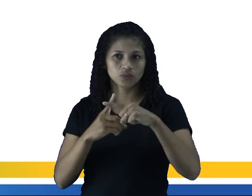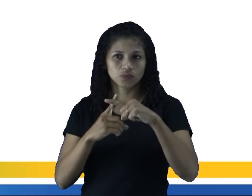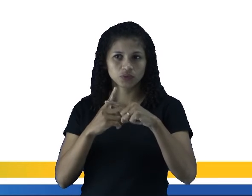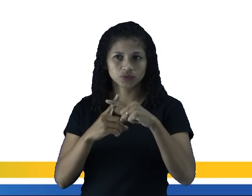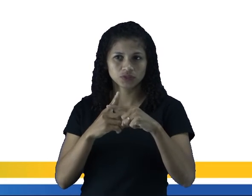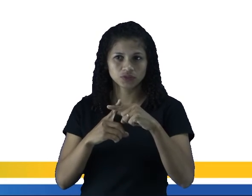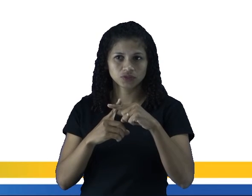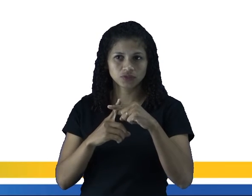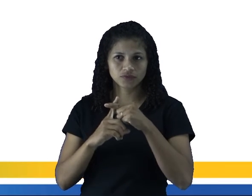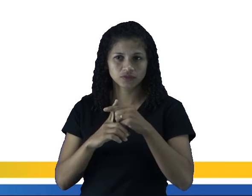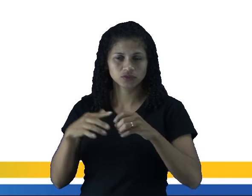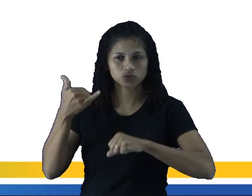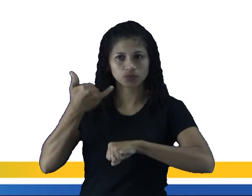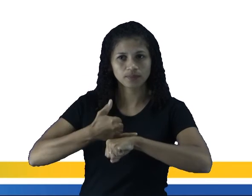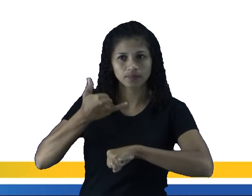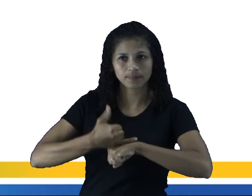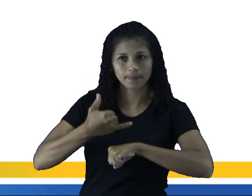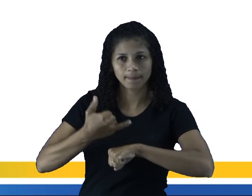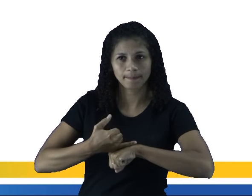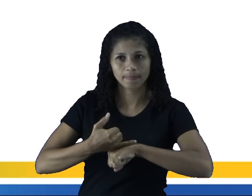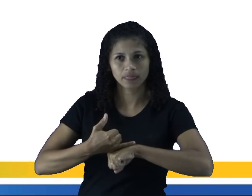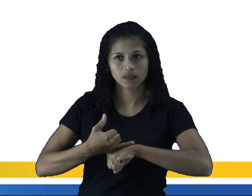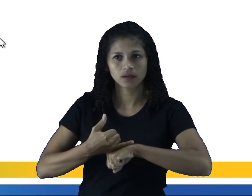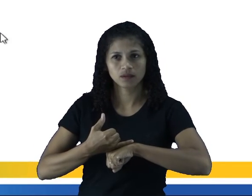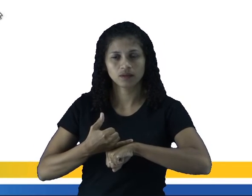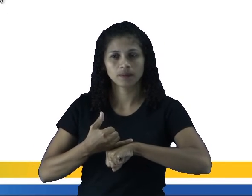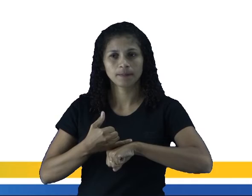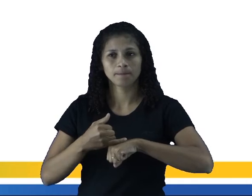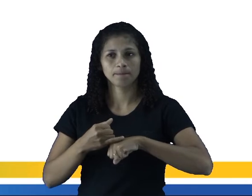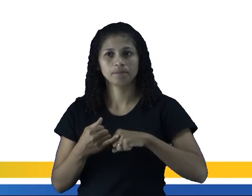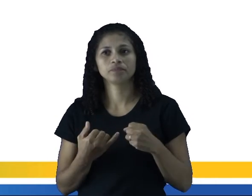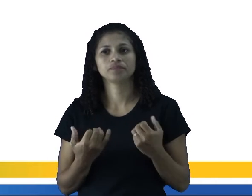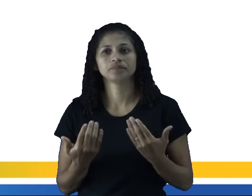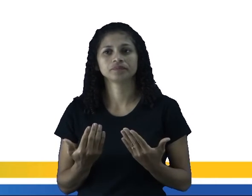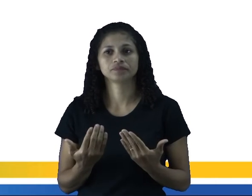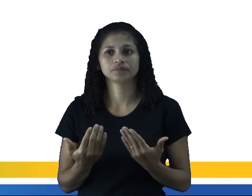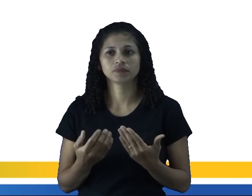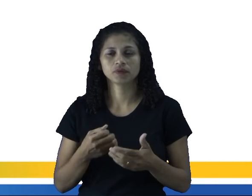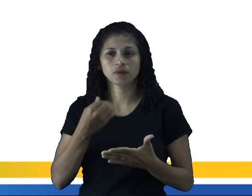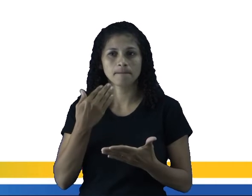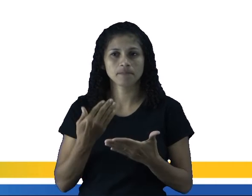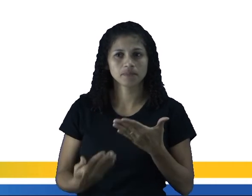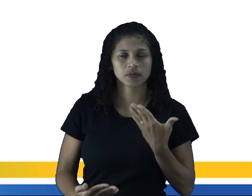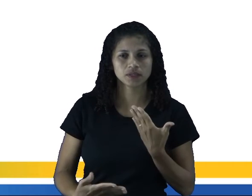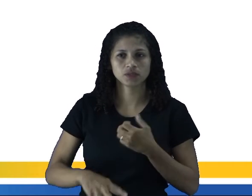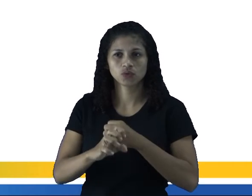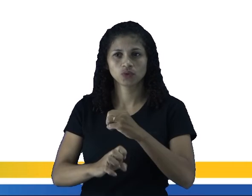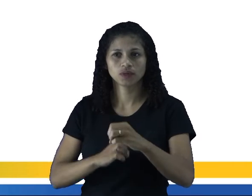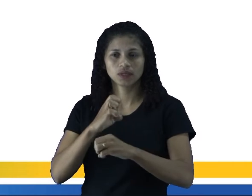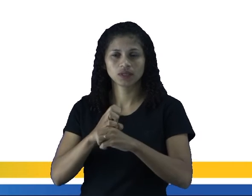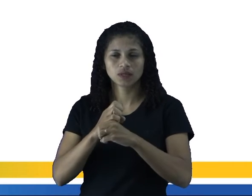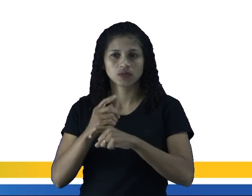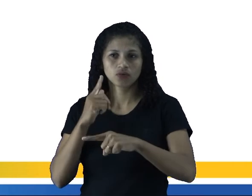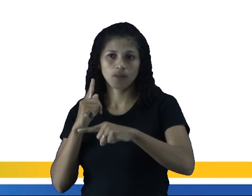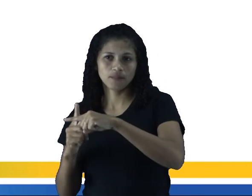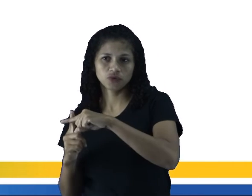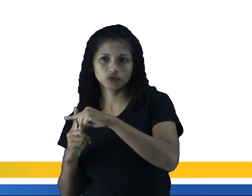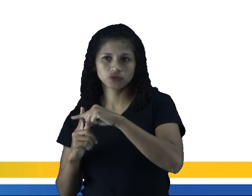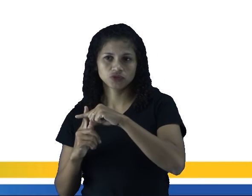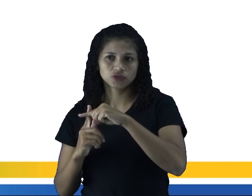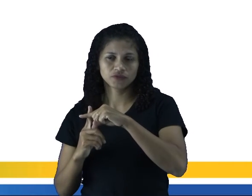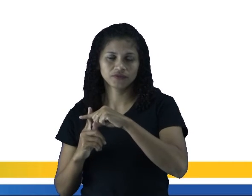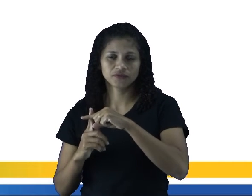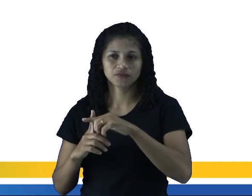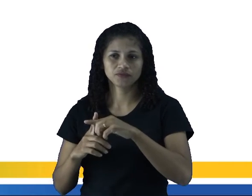são os metais, né, por isso que a gente chama de caráter metálico. Então, aqui ele perdeu o elétron, ficou positivo, e essa energia